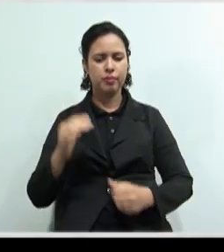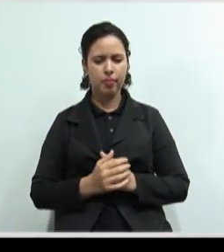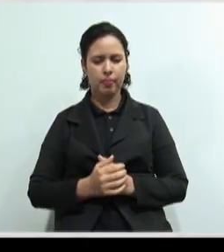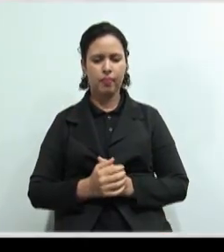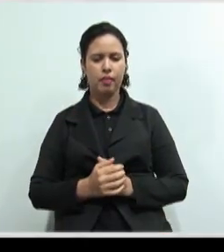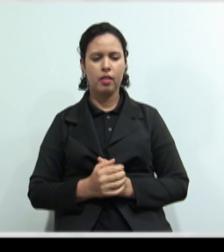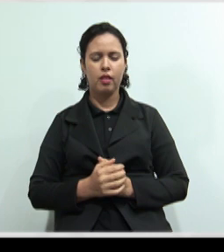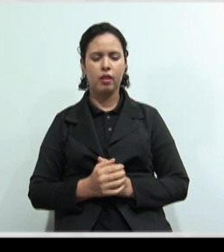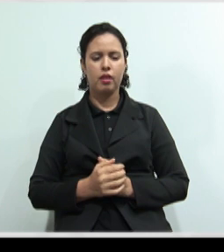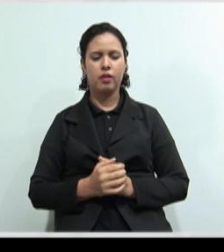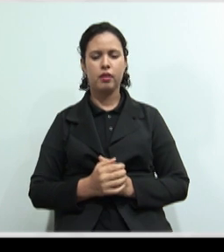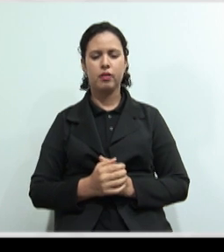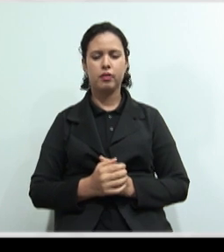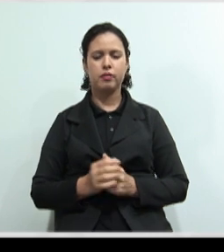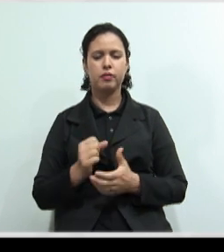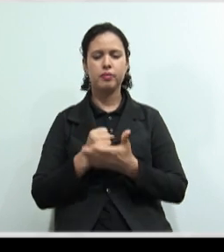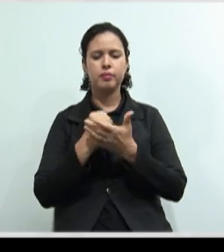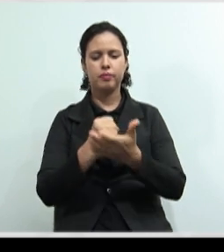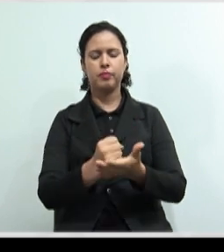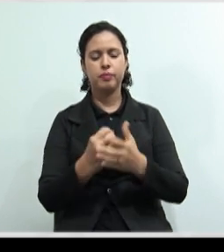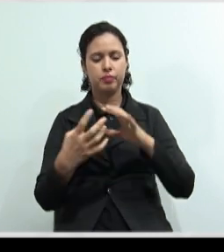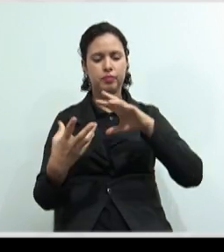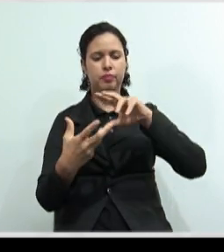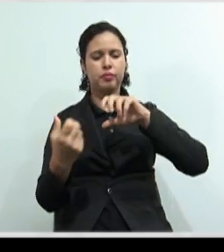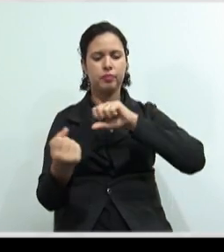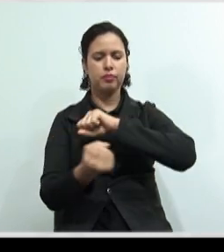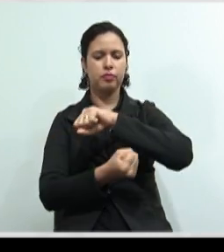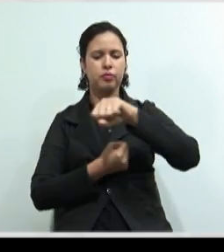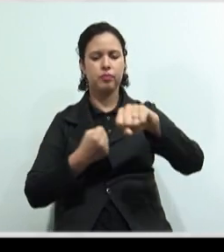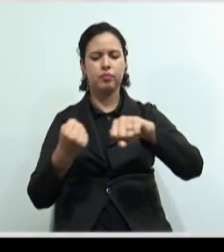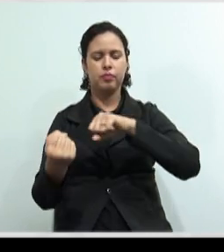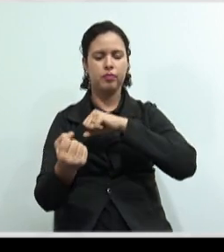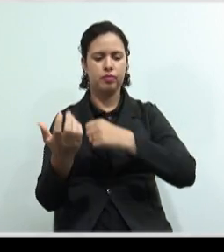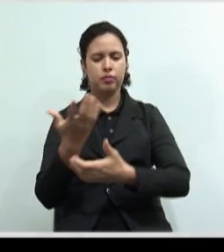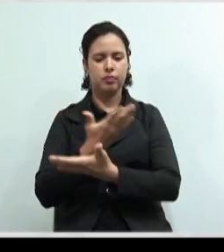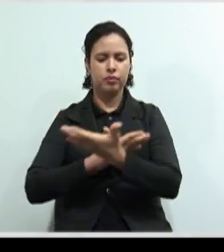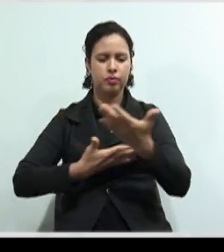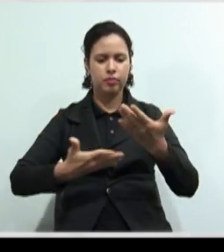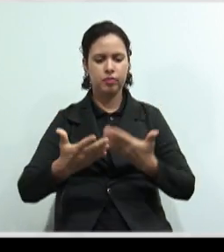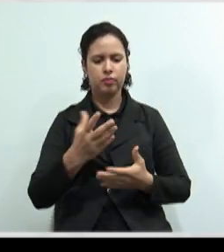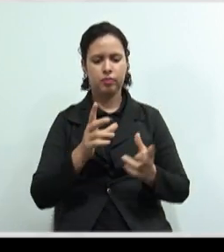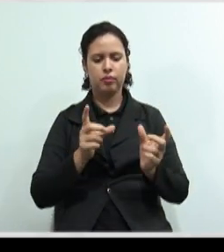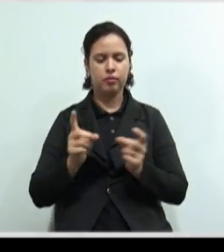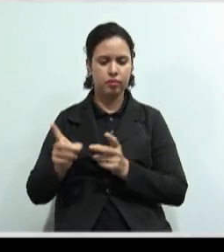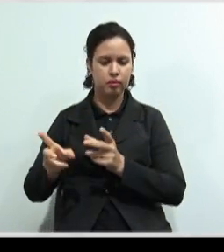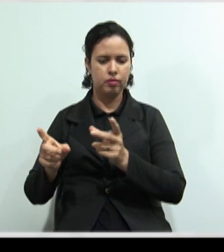promoção da sustentabilidade através do estabelecimento de relações comerciais